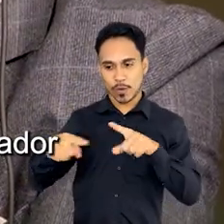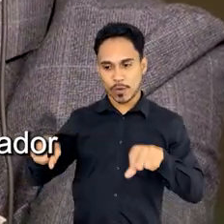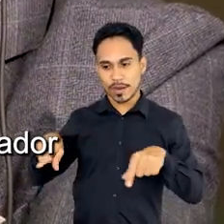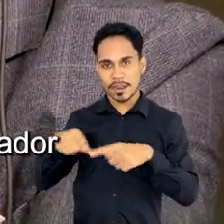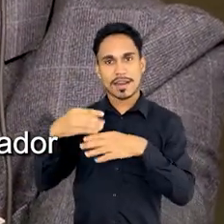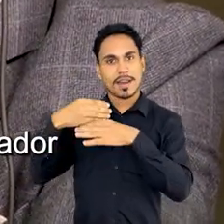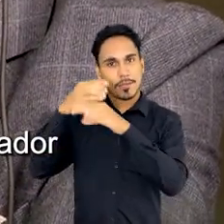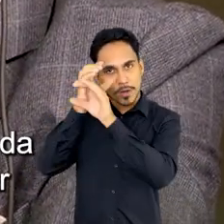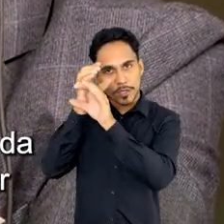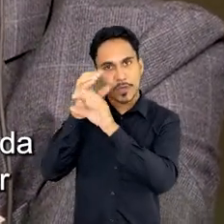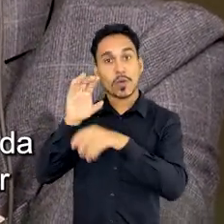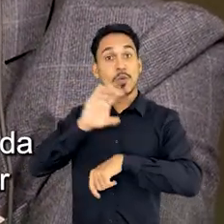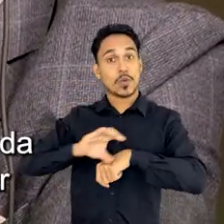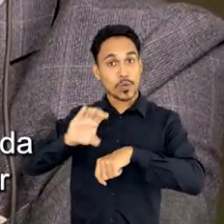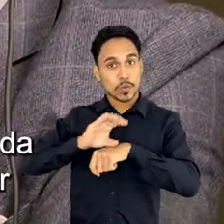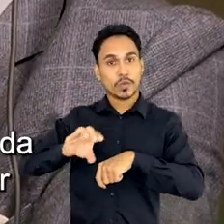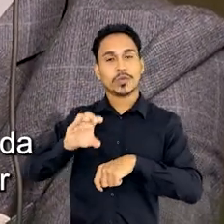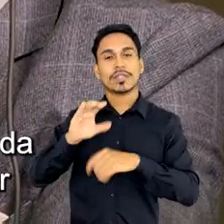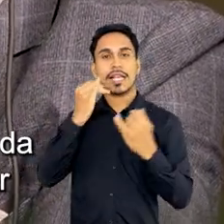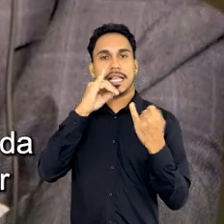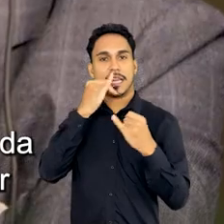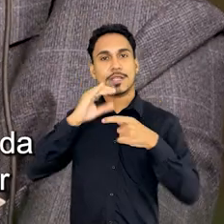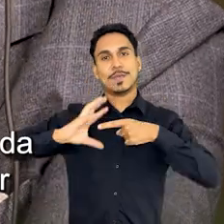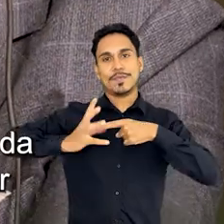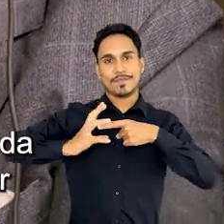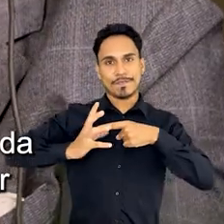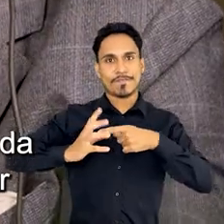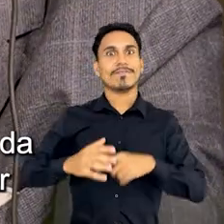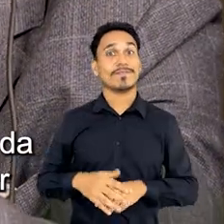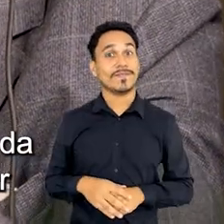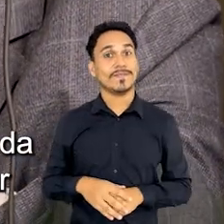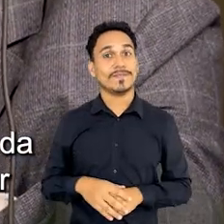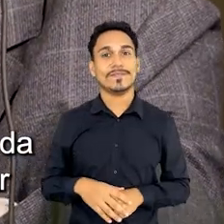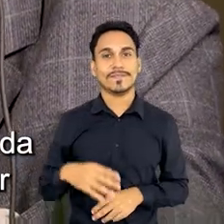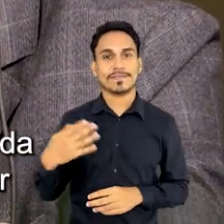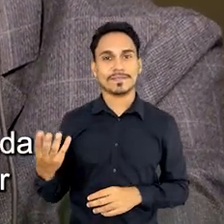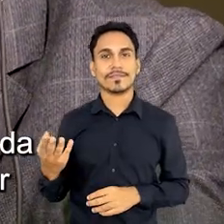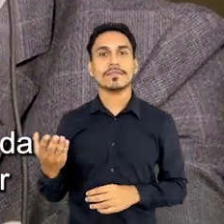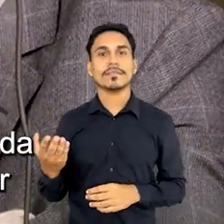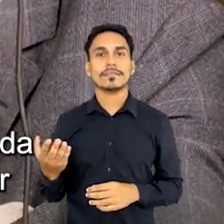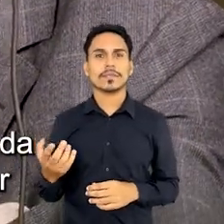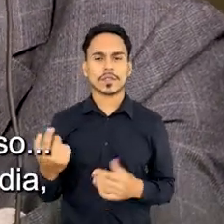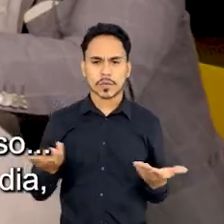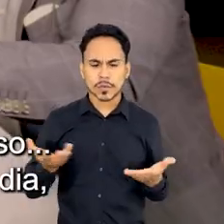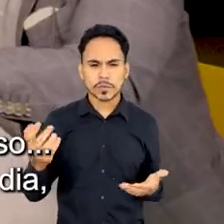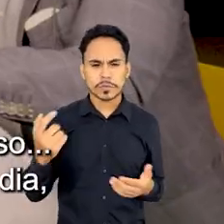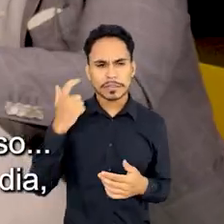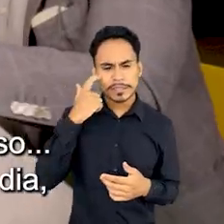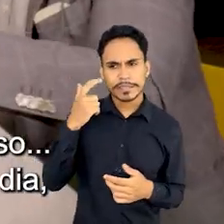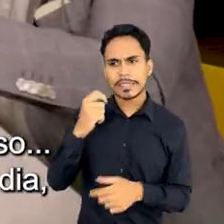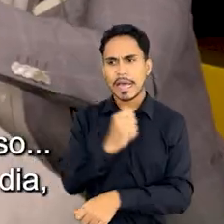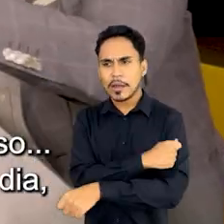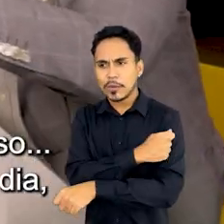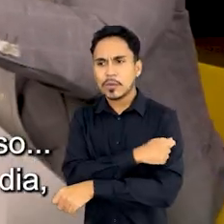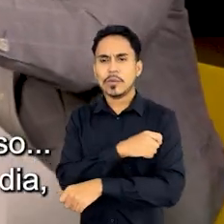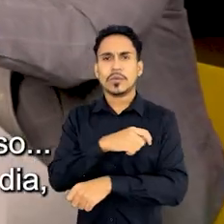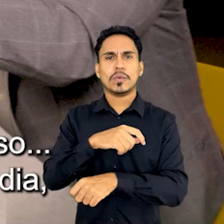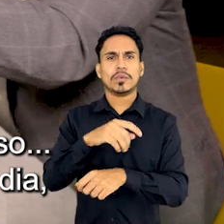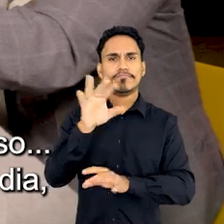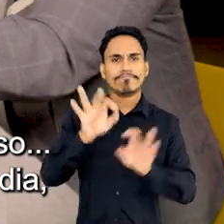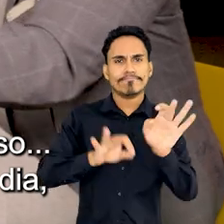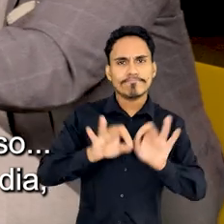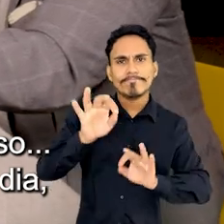no curso no curso eletromecânico no governo Itamar Franco ainda então o fato da gente ter passado por comprar itens e montar horários de professores